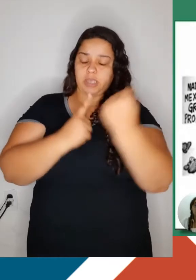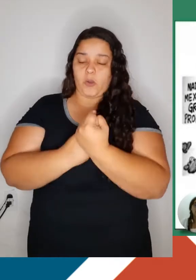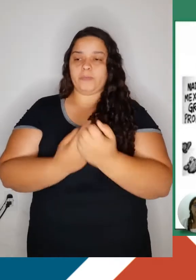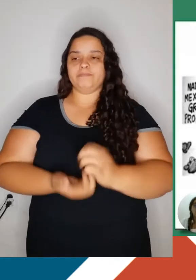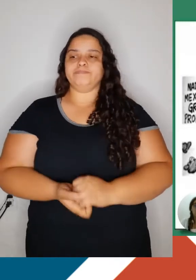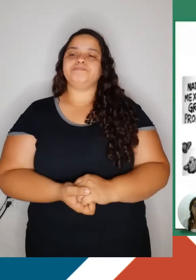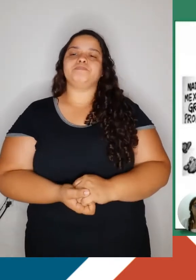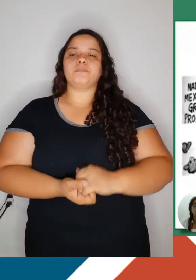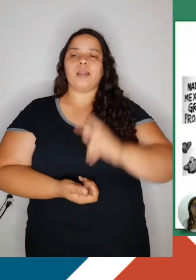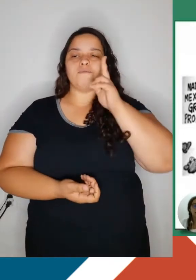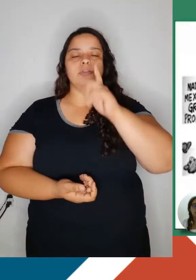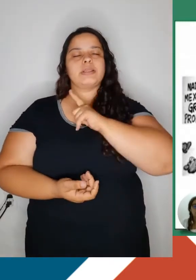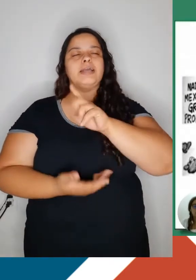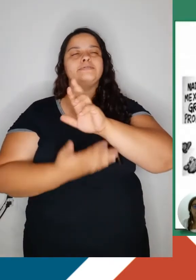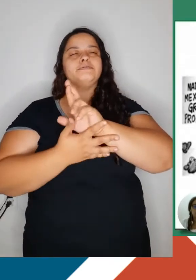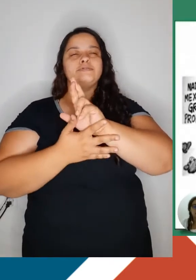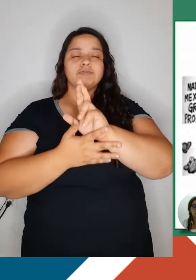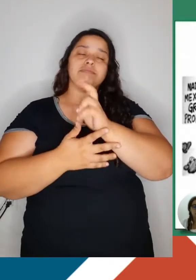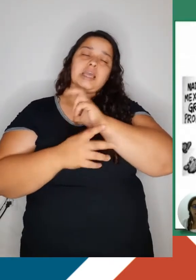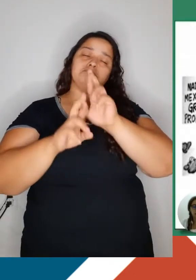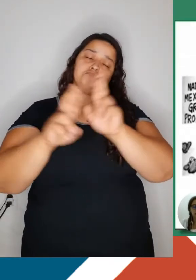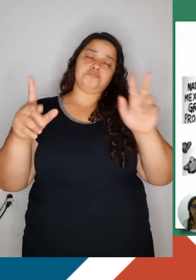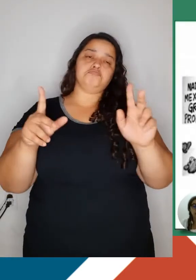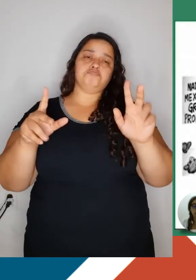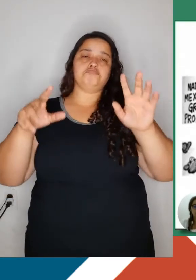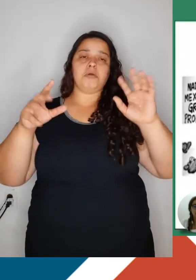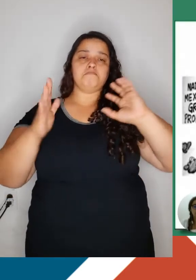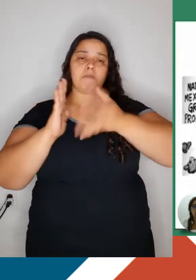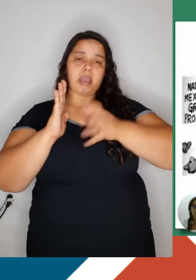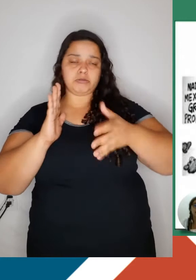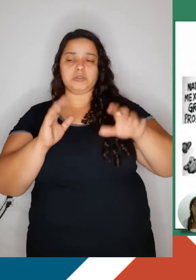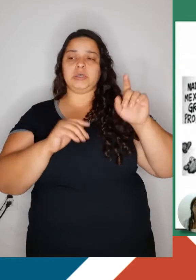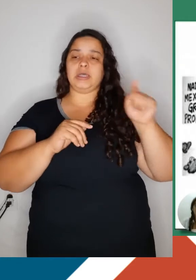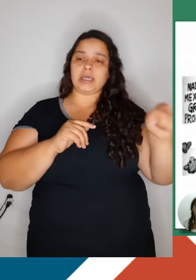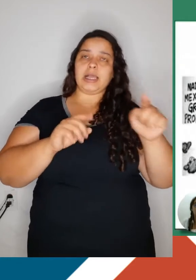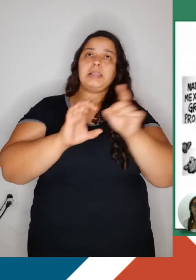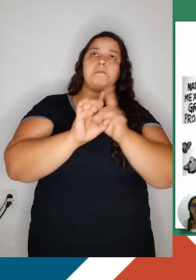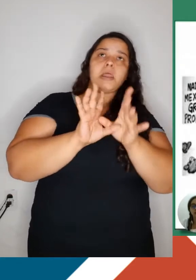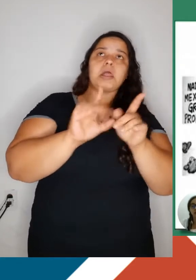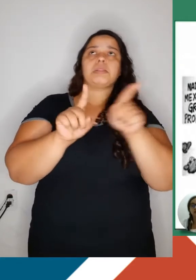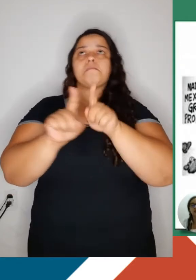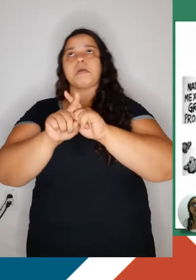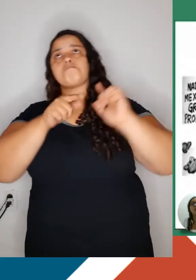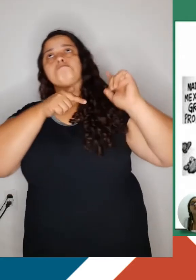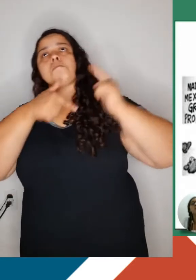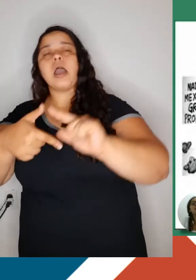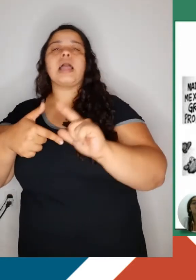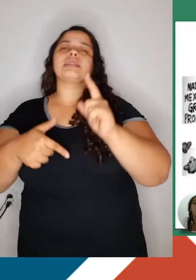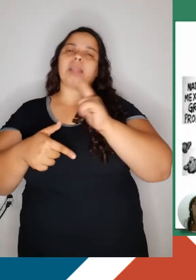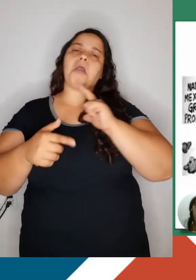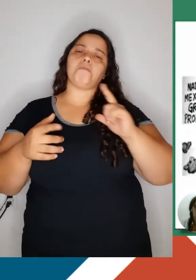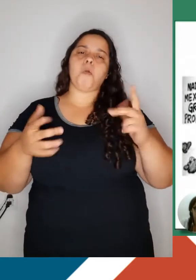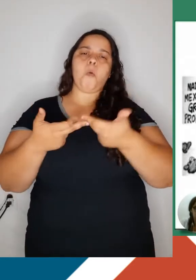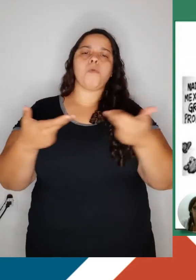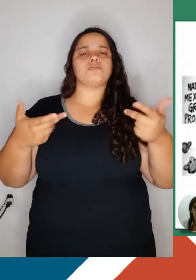A despeito de algumas diferenças entre esses dois partidos, a verdade é que liberais e conservadores tinham muito mais